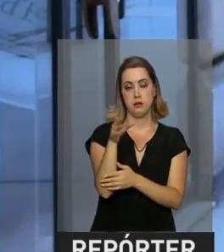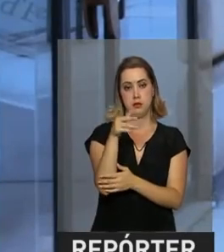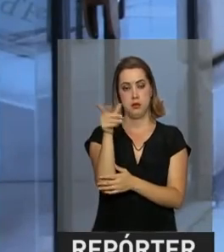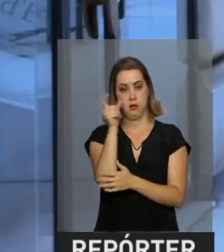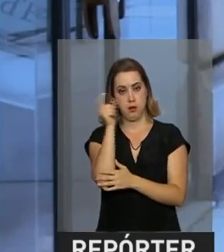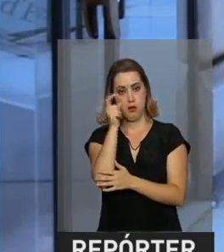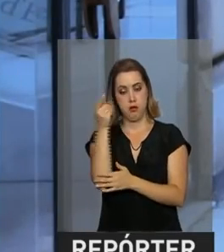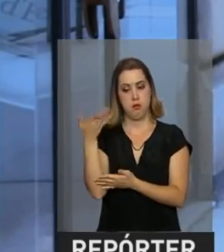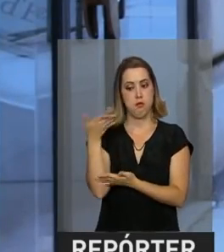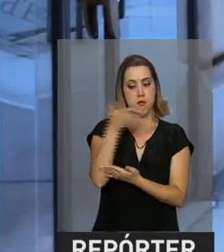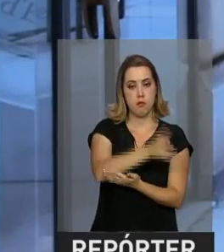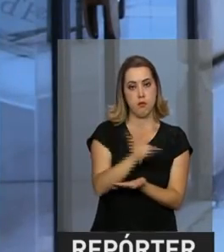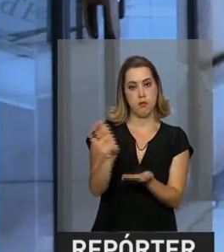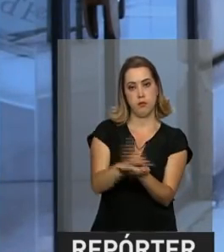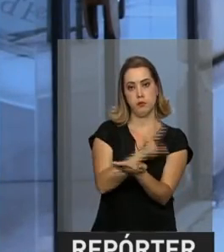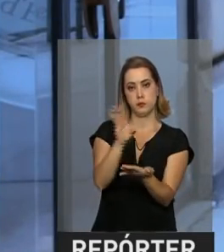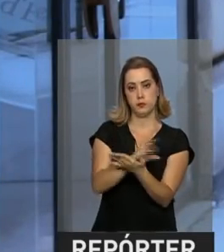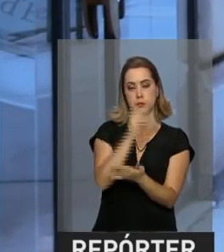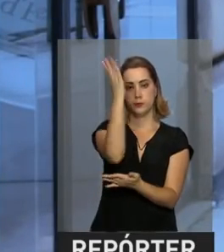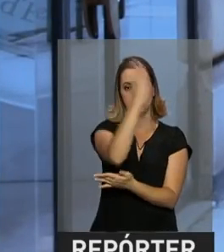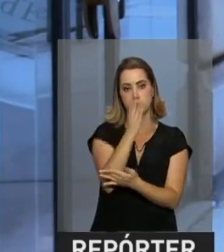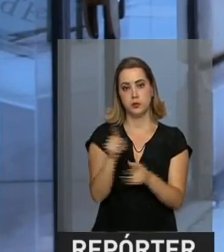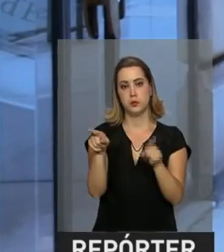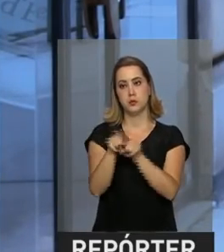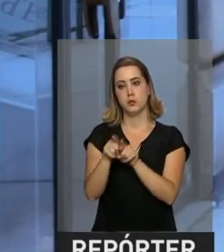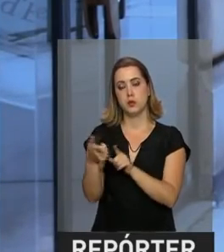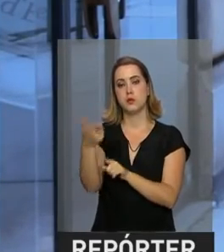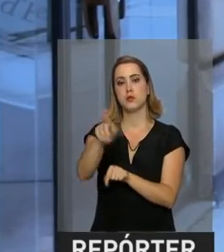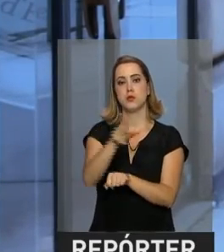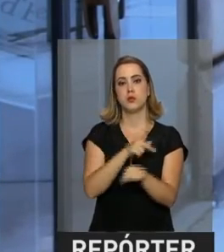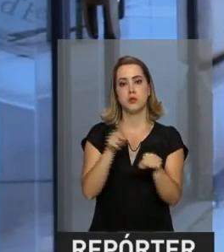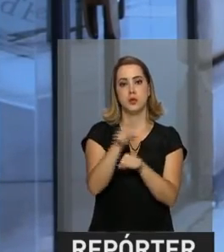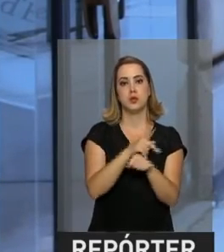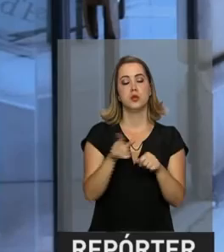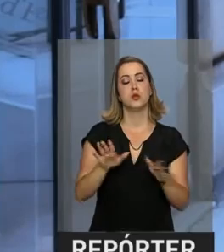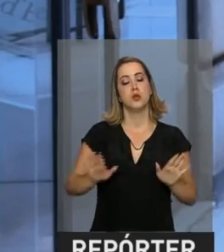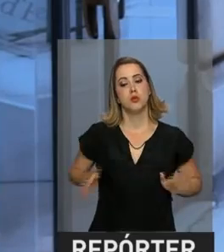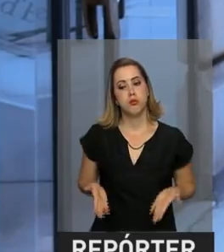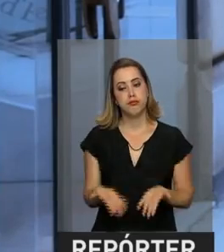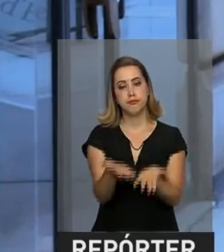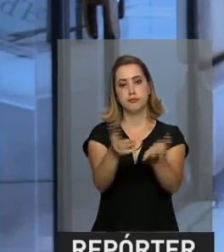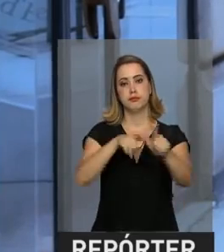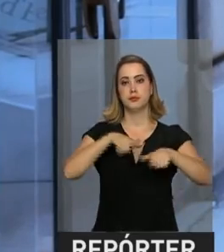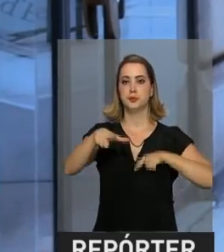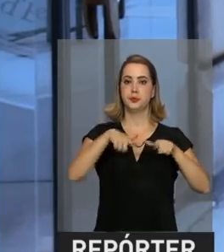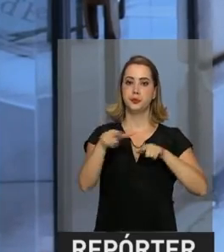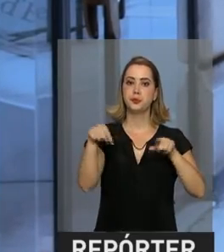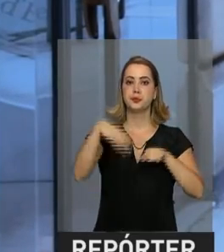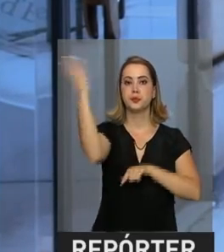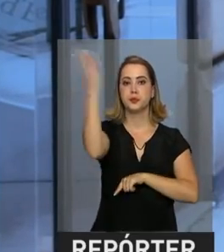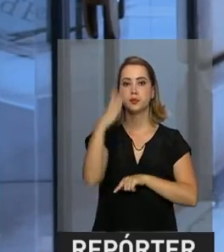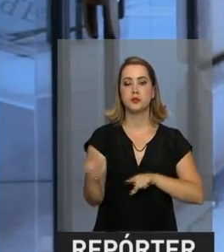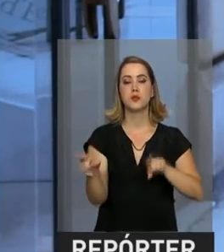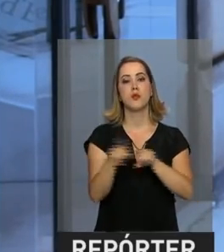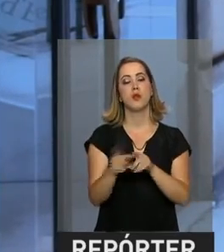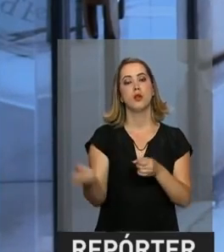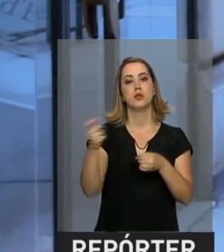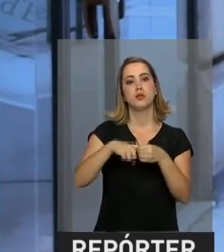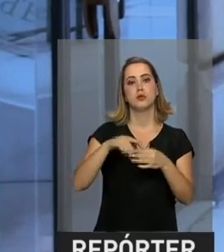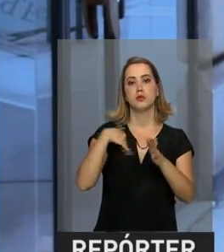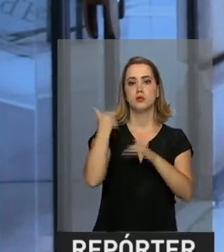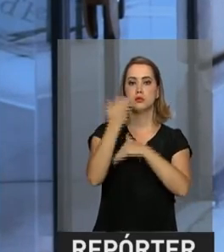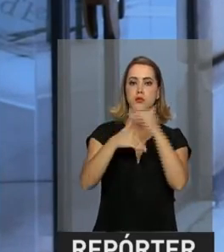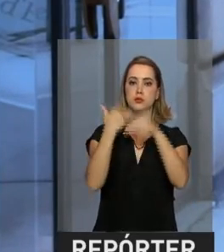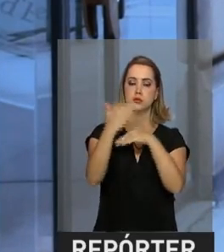investimentos no brasil e no exterior para gerar empregos no território brasileiro e também retomar o crescimento